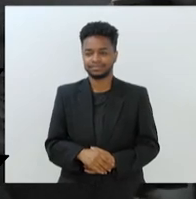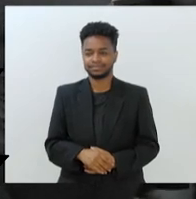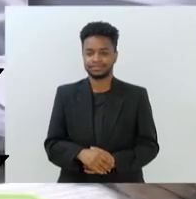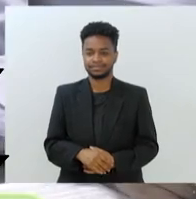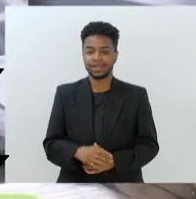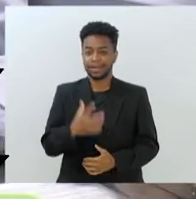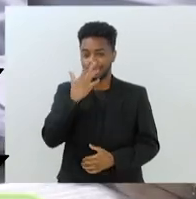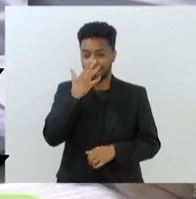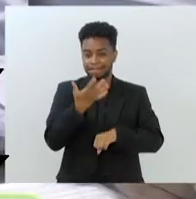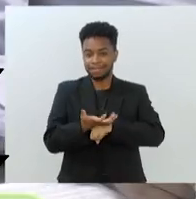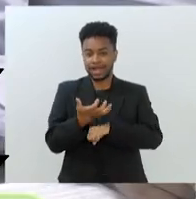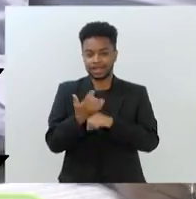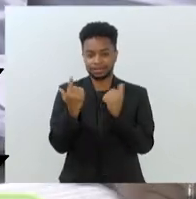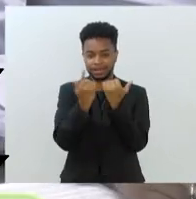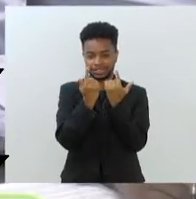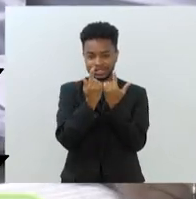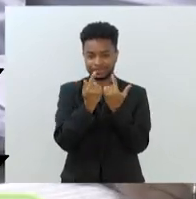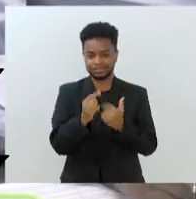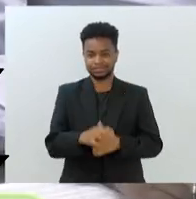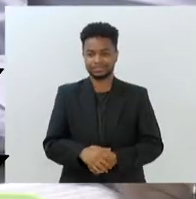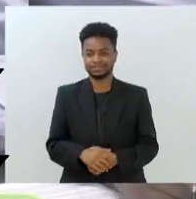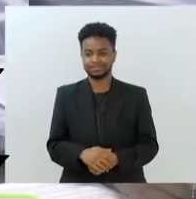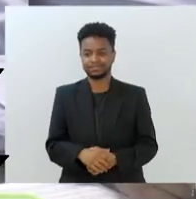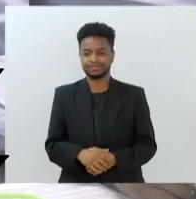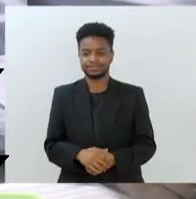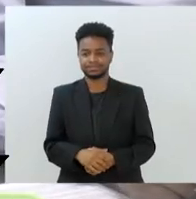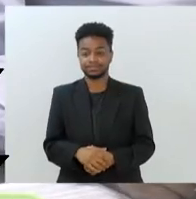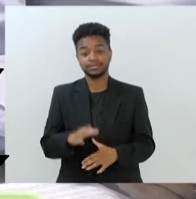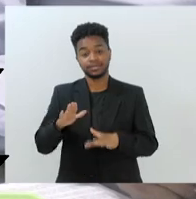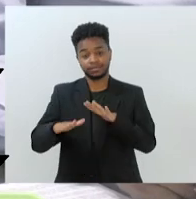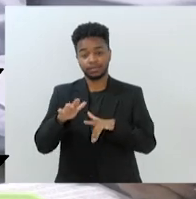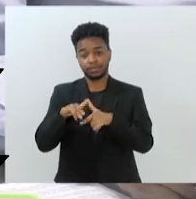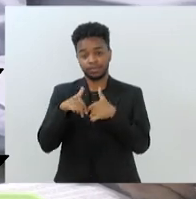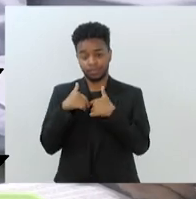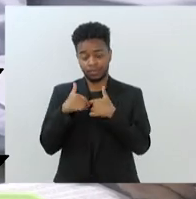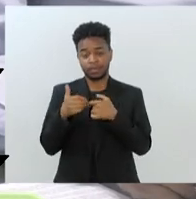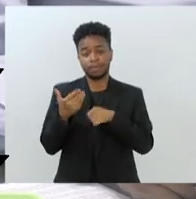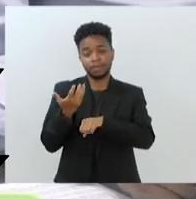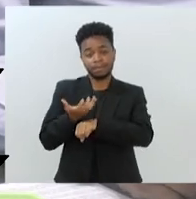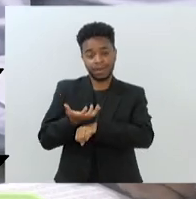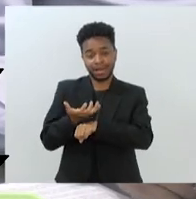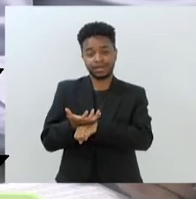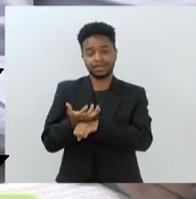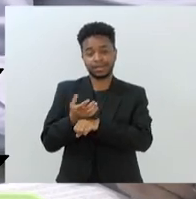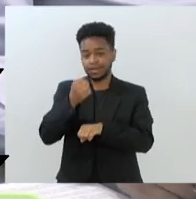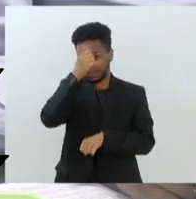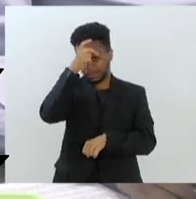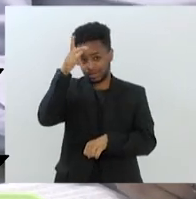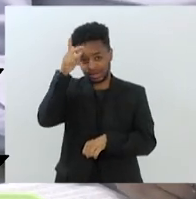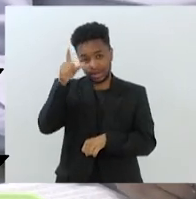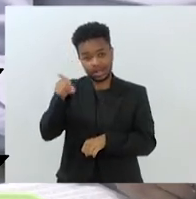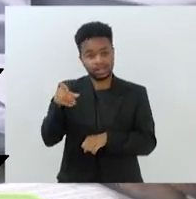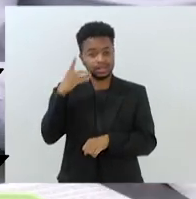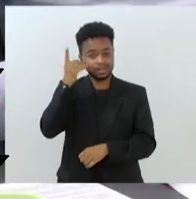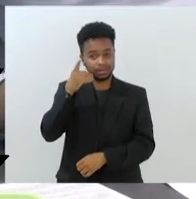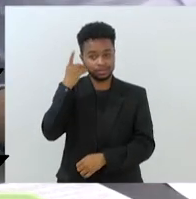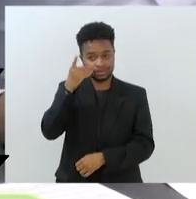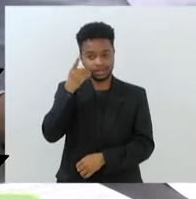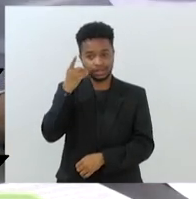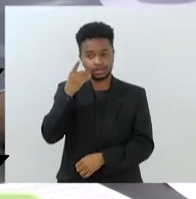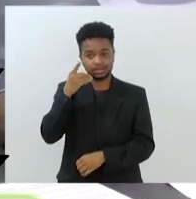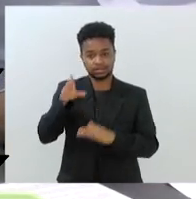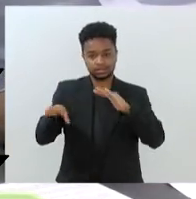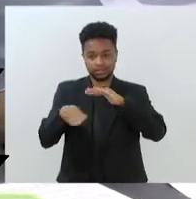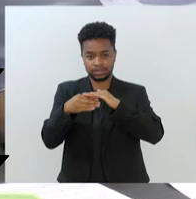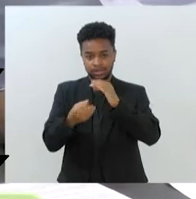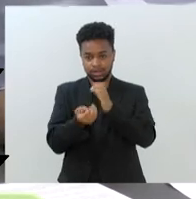Um parque de Magé. Parque municipal. Vai ver que é por causa desse parque municipal que o deputado Cozzolino queria explicar.